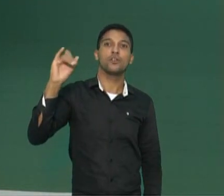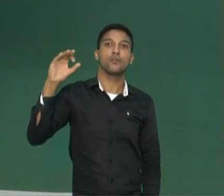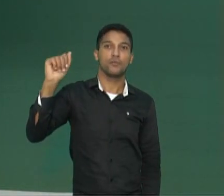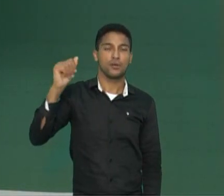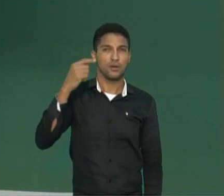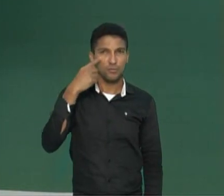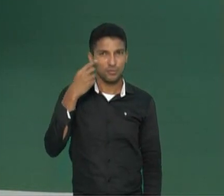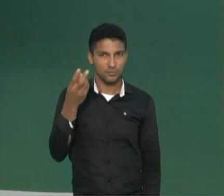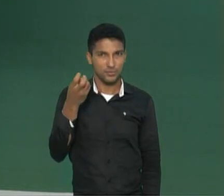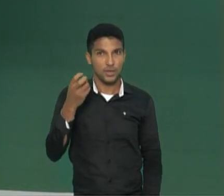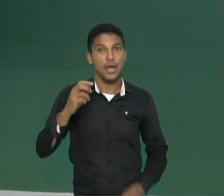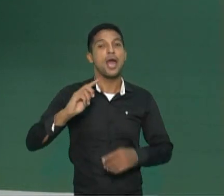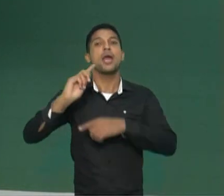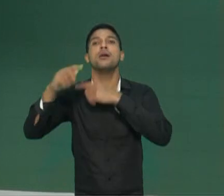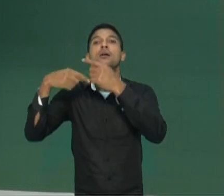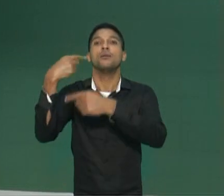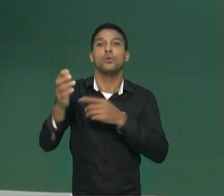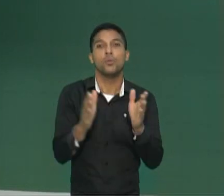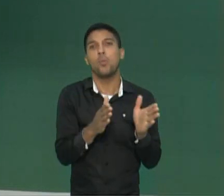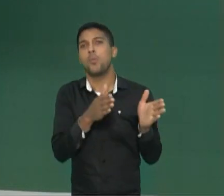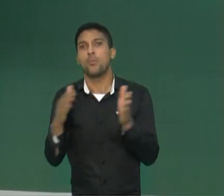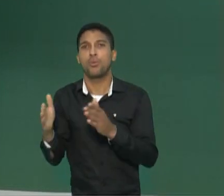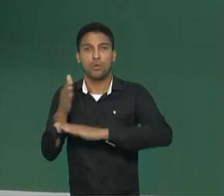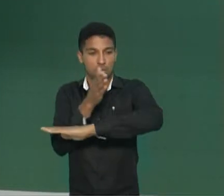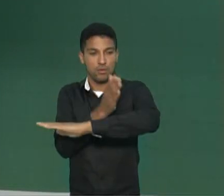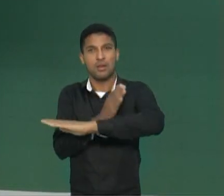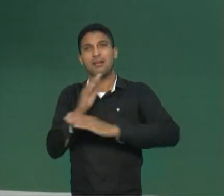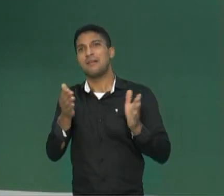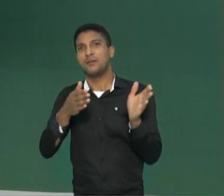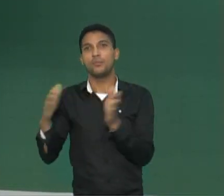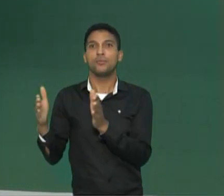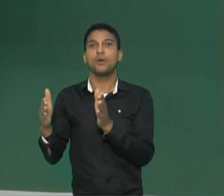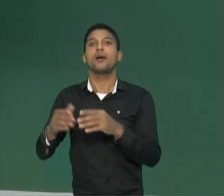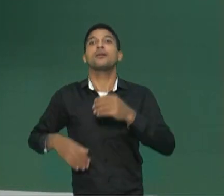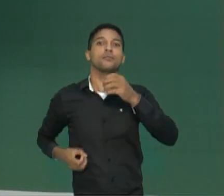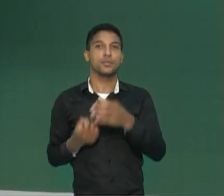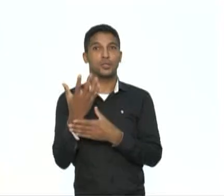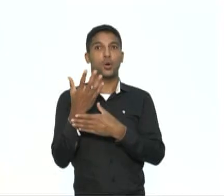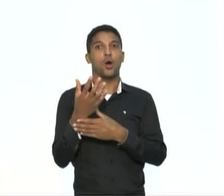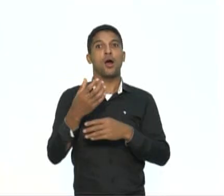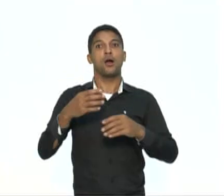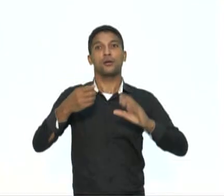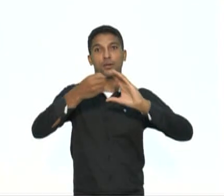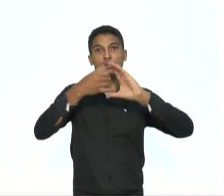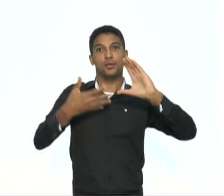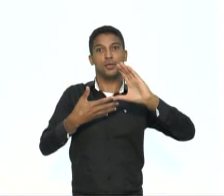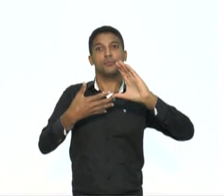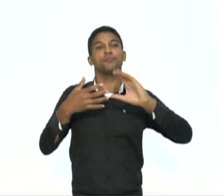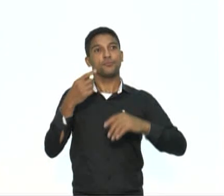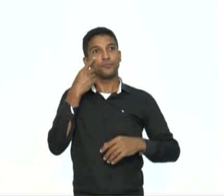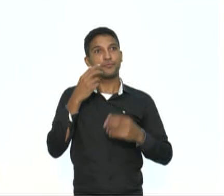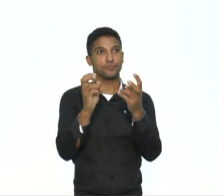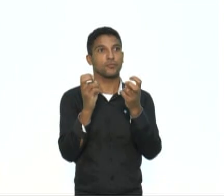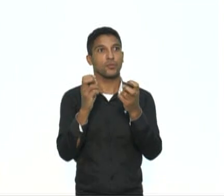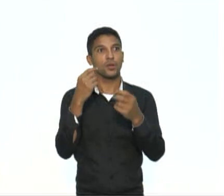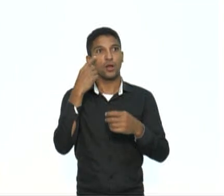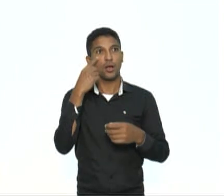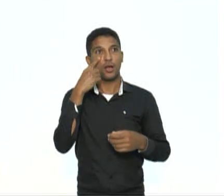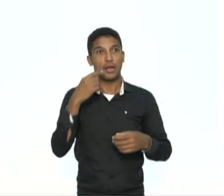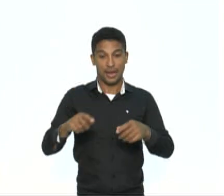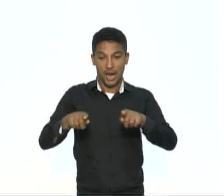vamos lá, uma catedral de Santa Sofia, planta baixa de 1532 a 1537. Então a gente tem a concepção dela que era uma